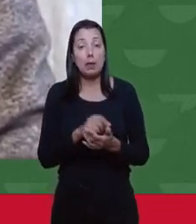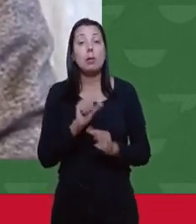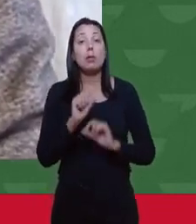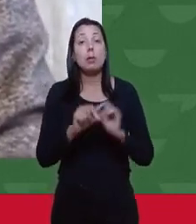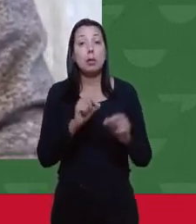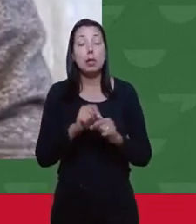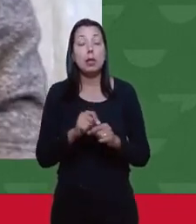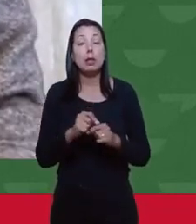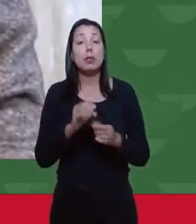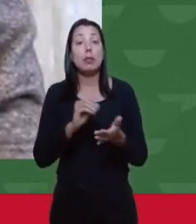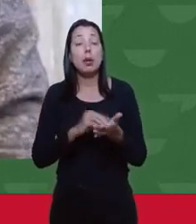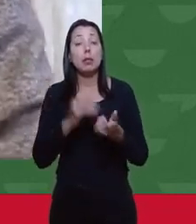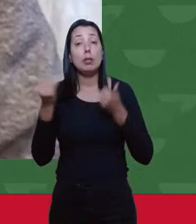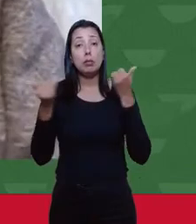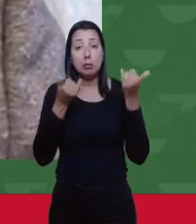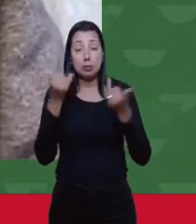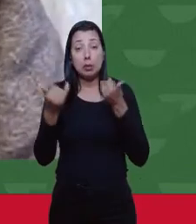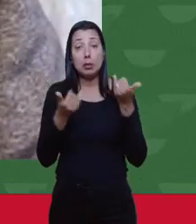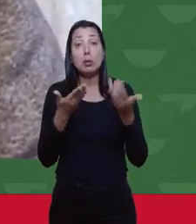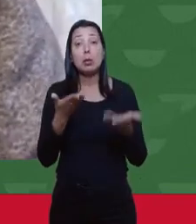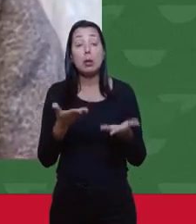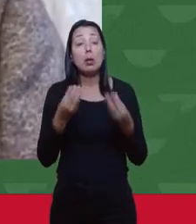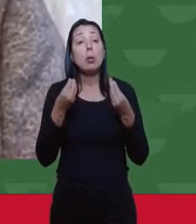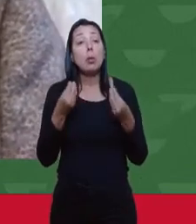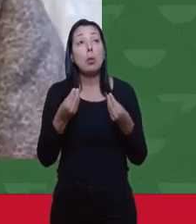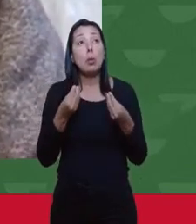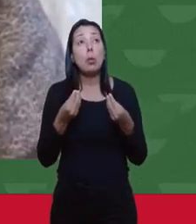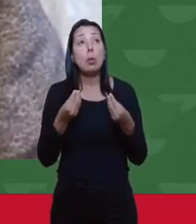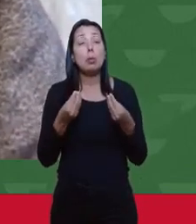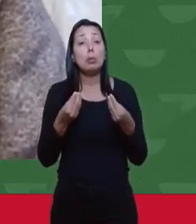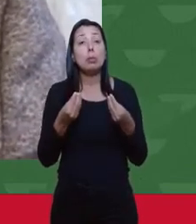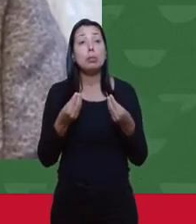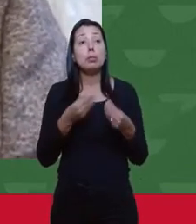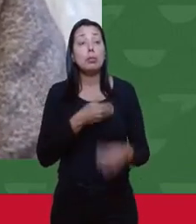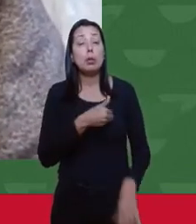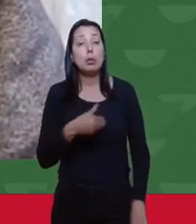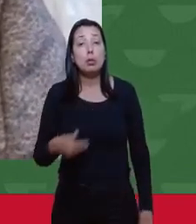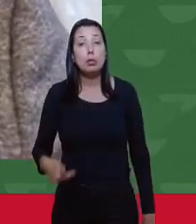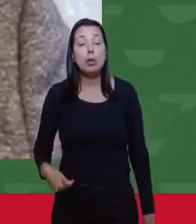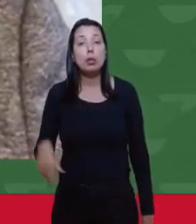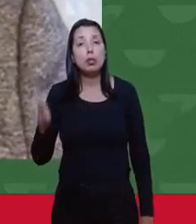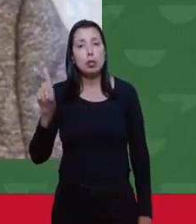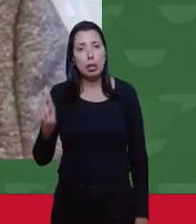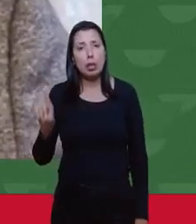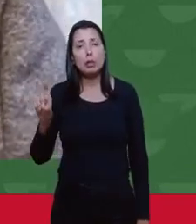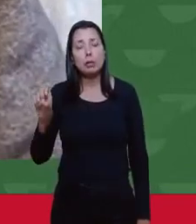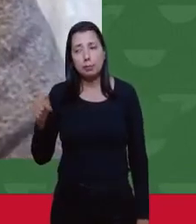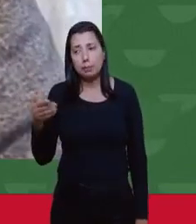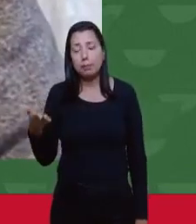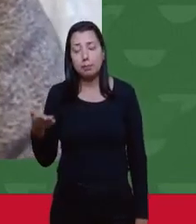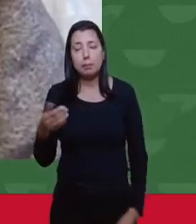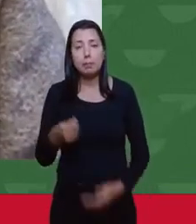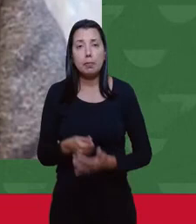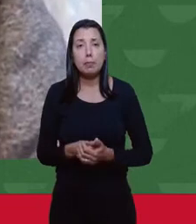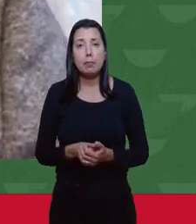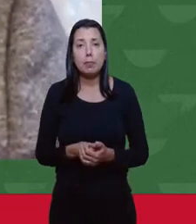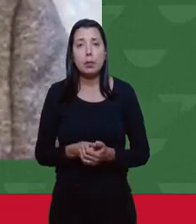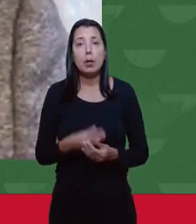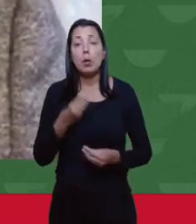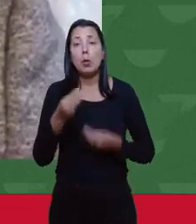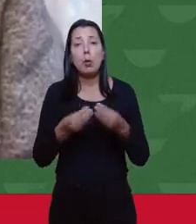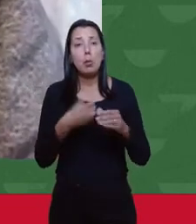da desinformação, né? Quer dizer, como governos de direita, extrema-direita,